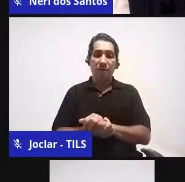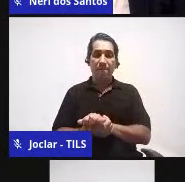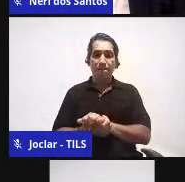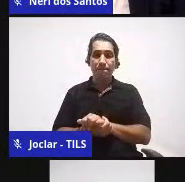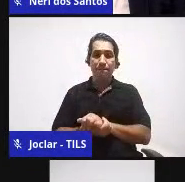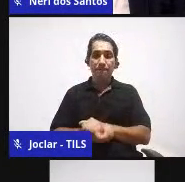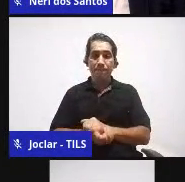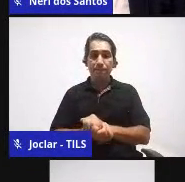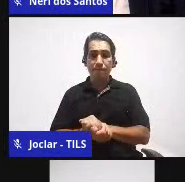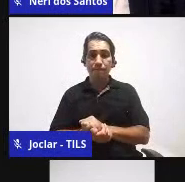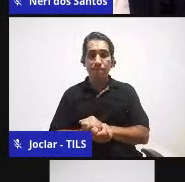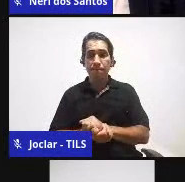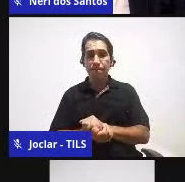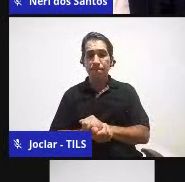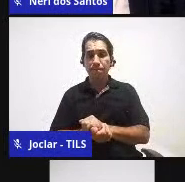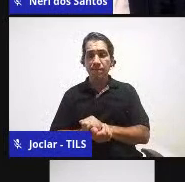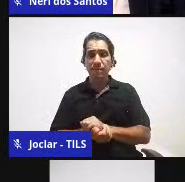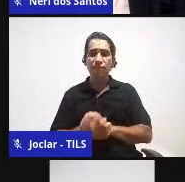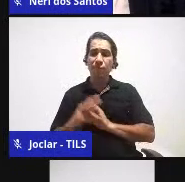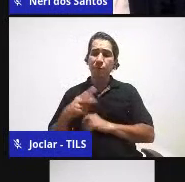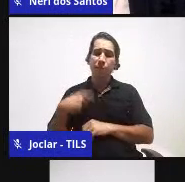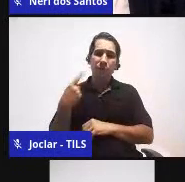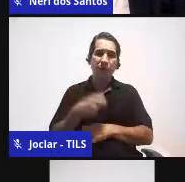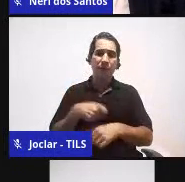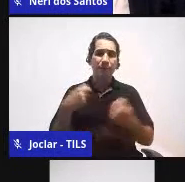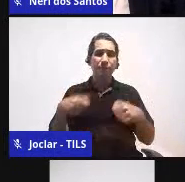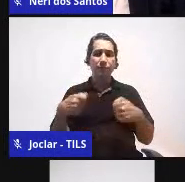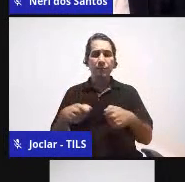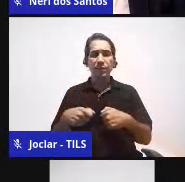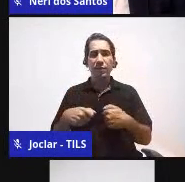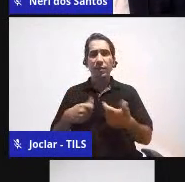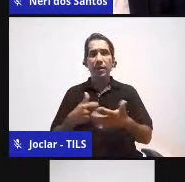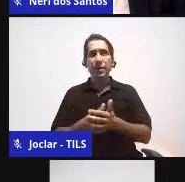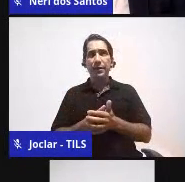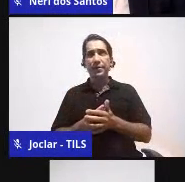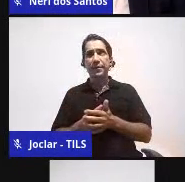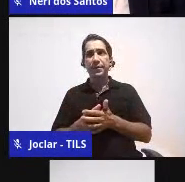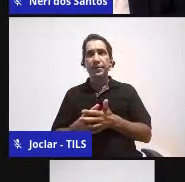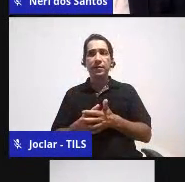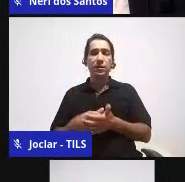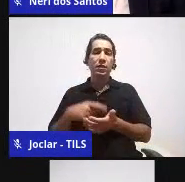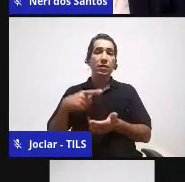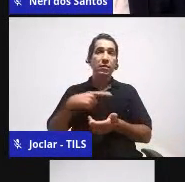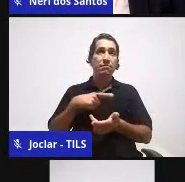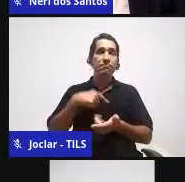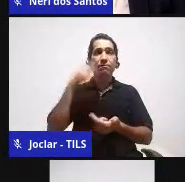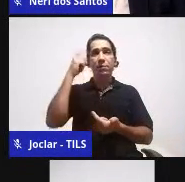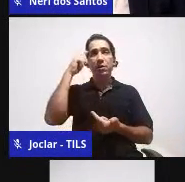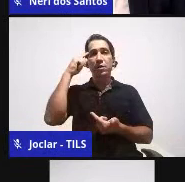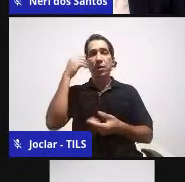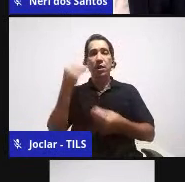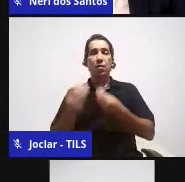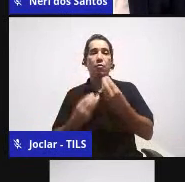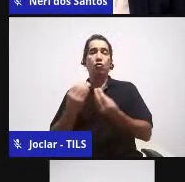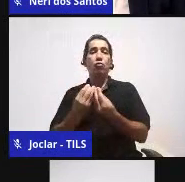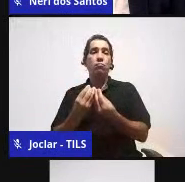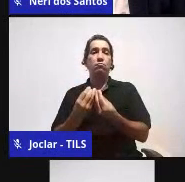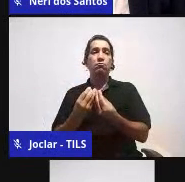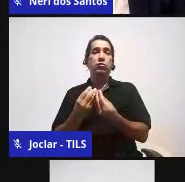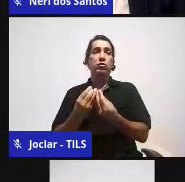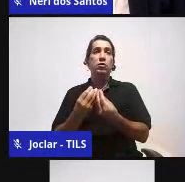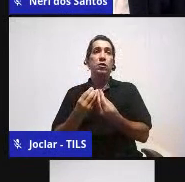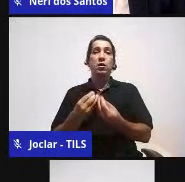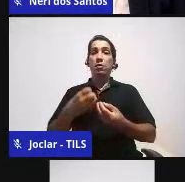contanto que a gente tenha essa figura maior em vista, né? Esse bem-estar coletivo. Então, eu diria, professora Solange,